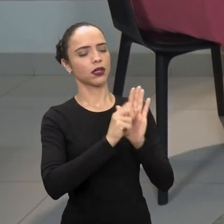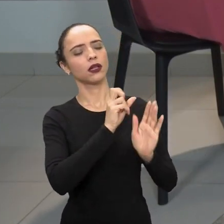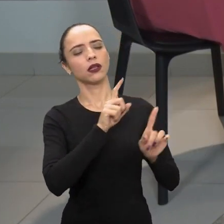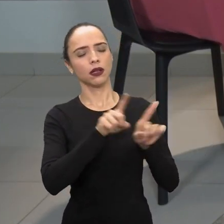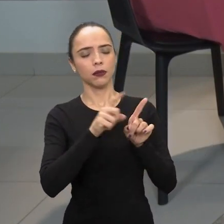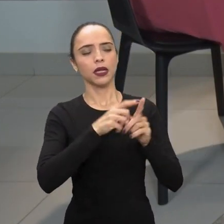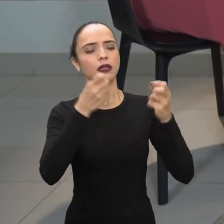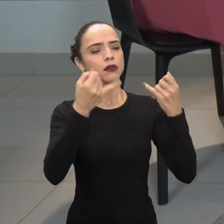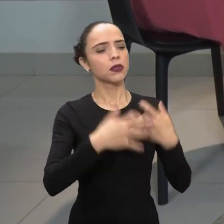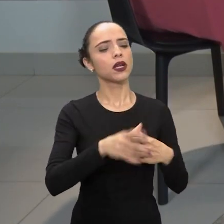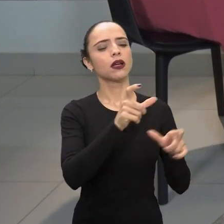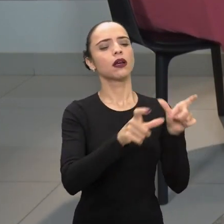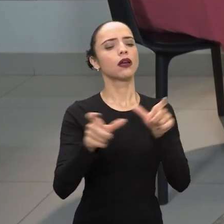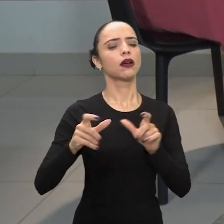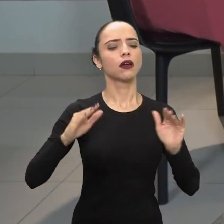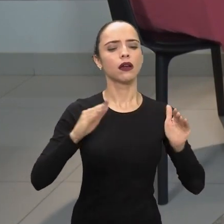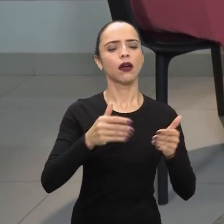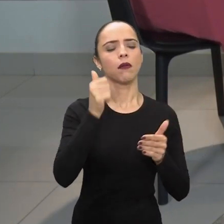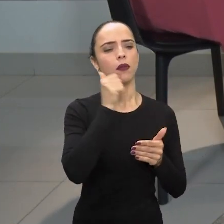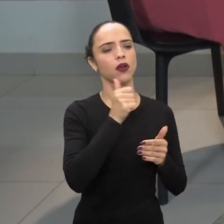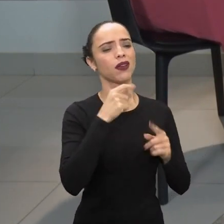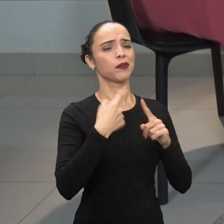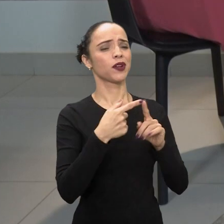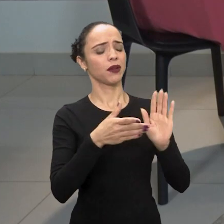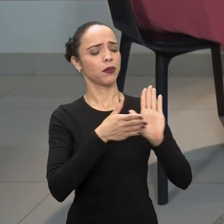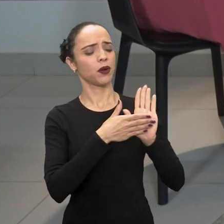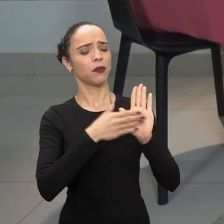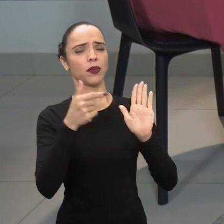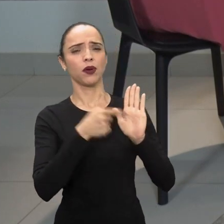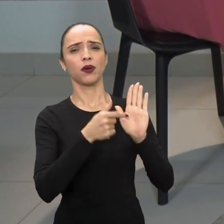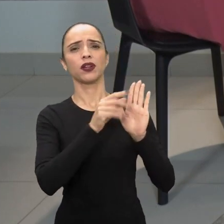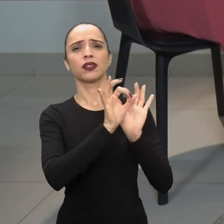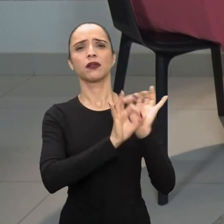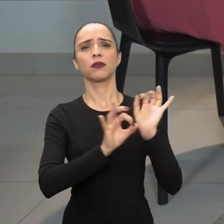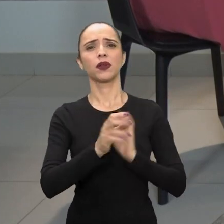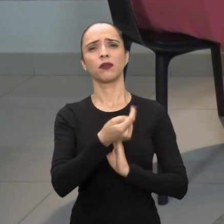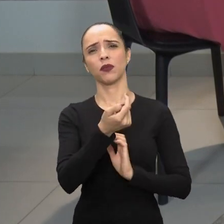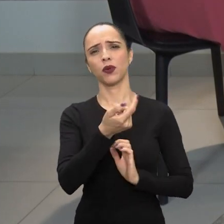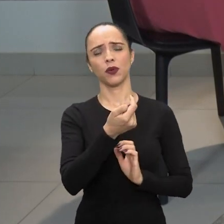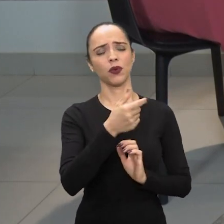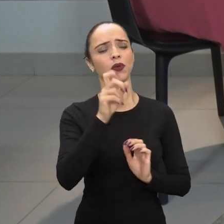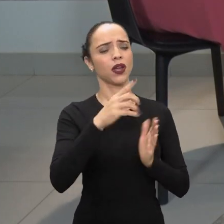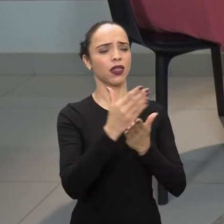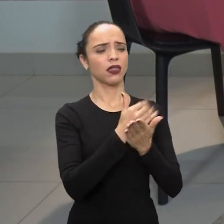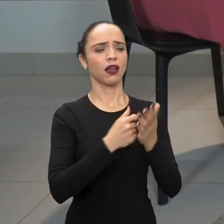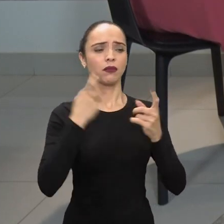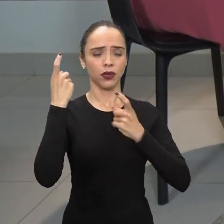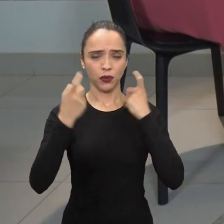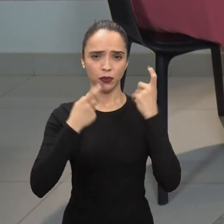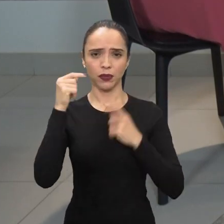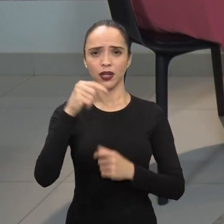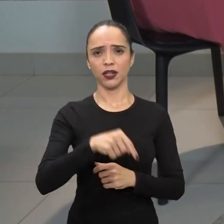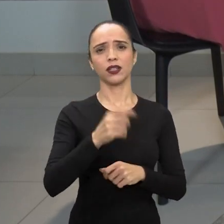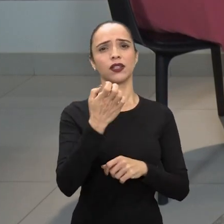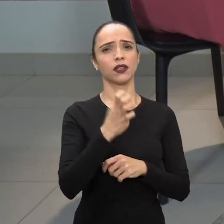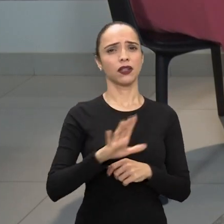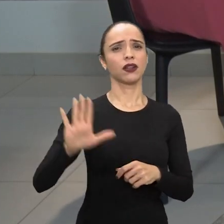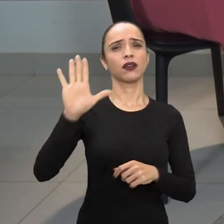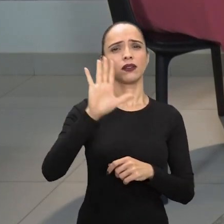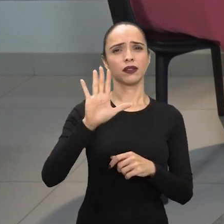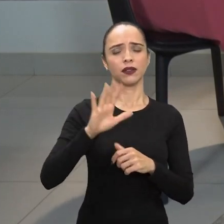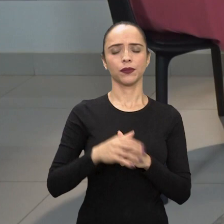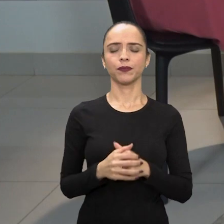drogas e também se for possível a questão das mulheres né que é focado em pouquíssimos planos e que também é um dado que preocupa aqui no estado